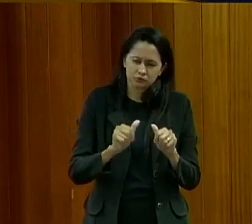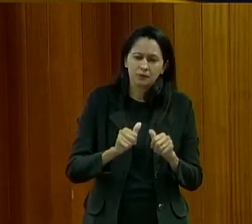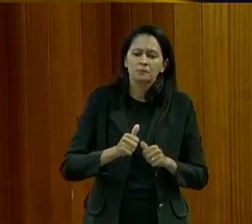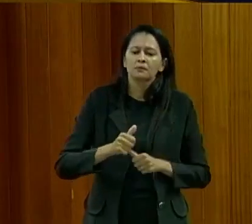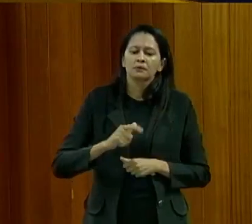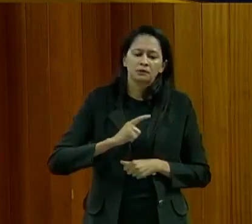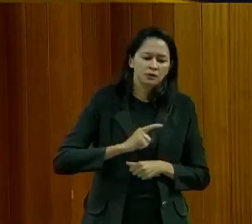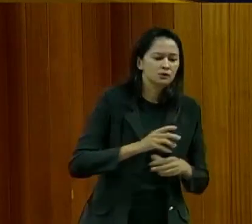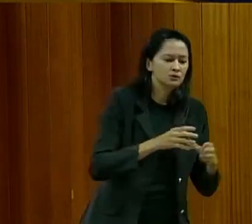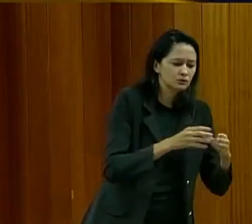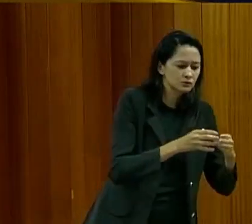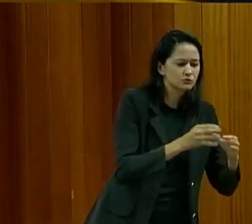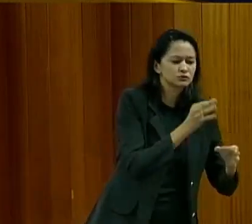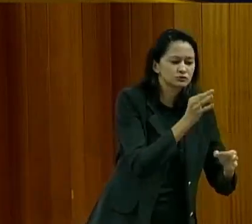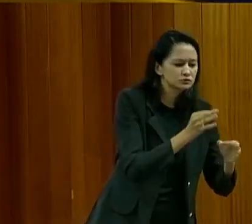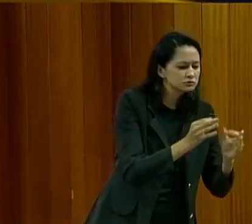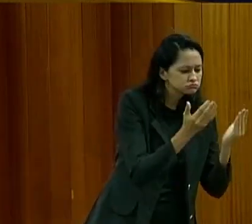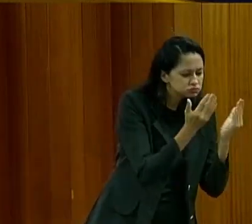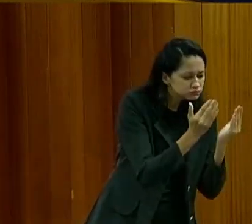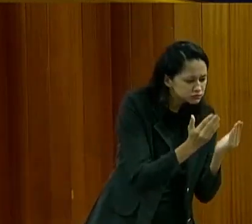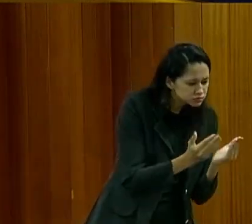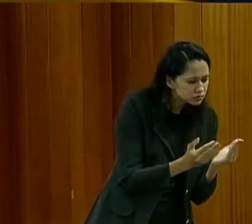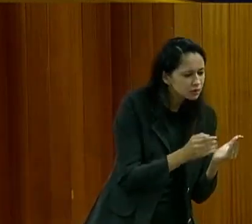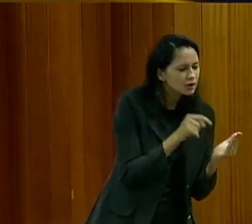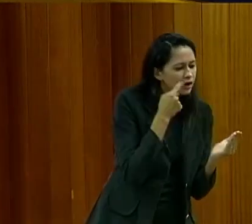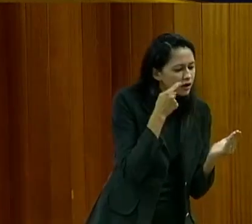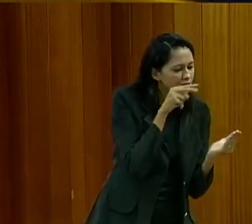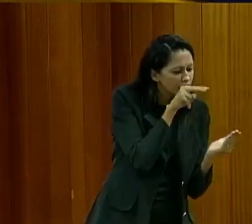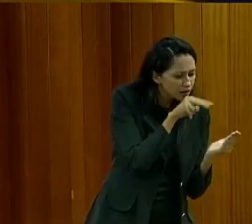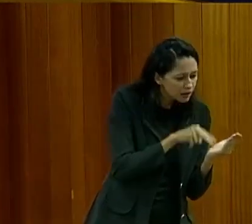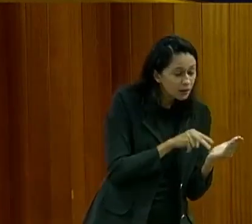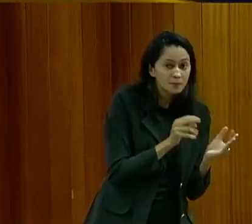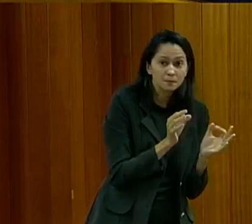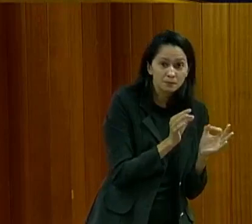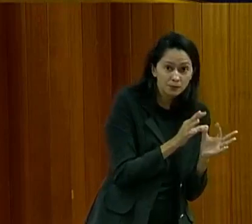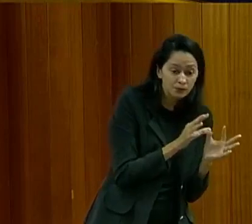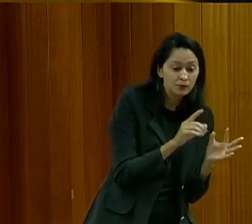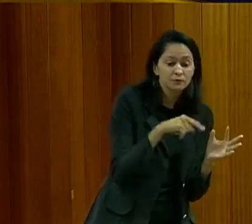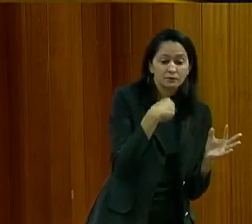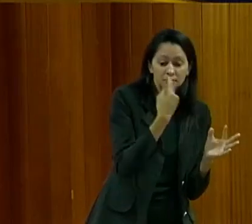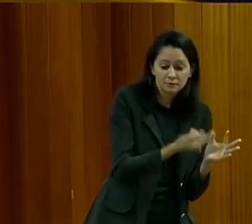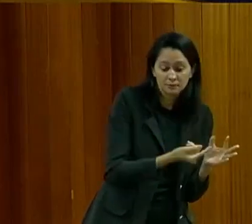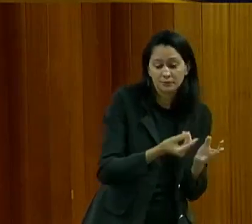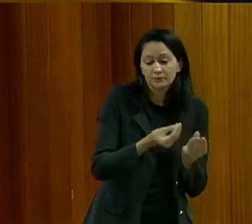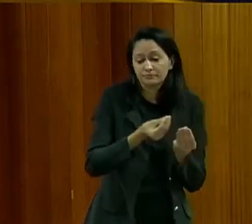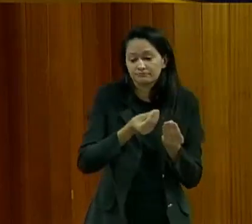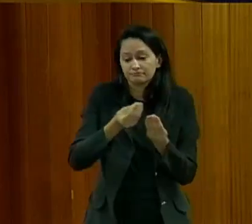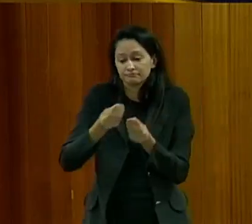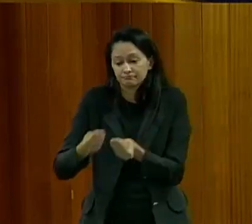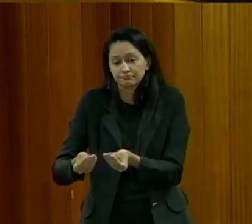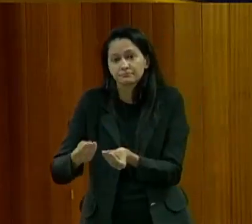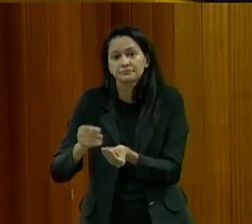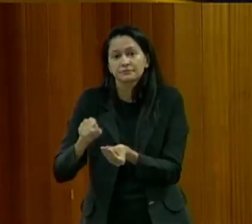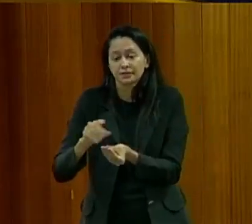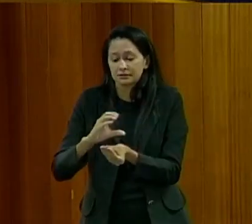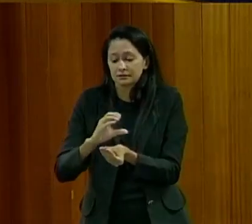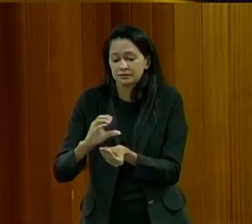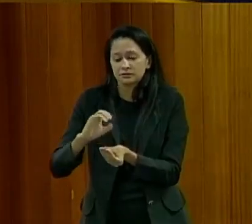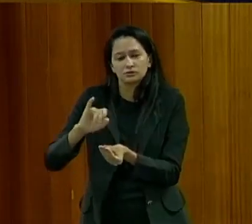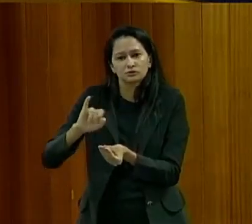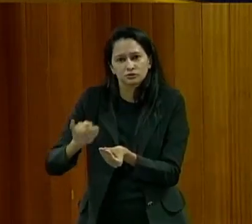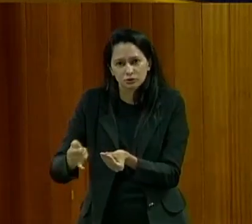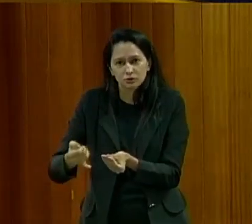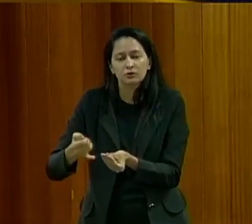procuradoria, tiveram parecer pela constitucionalidade ou não, todos os projetos tiveram apreciação em